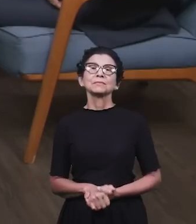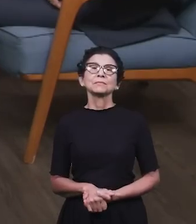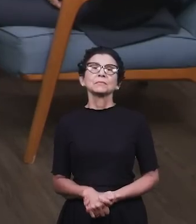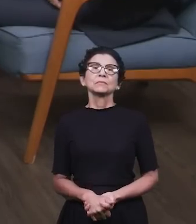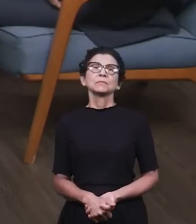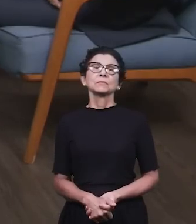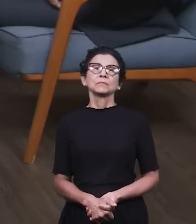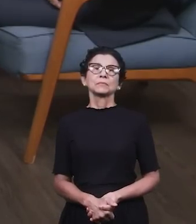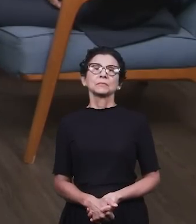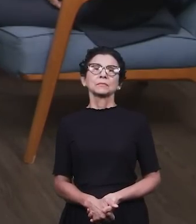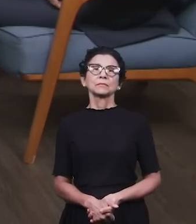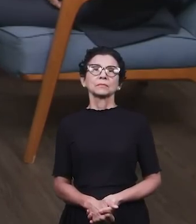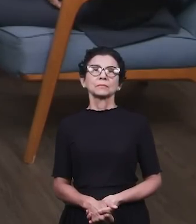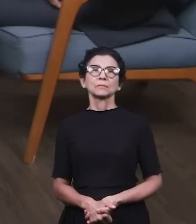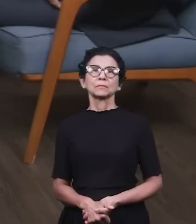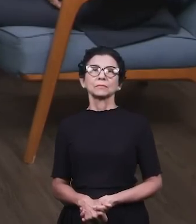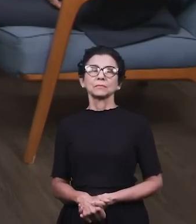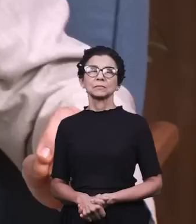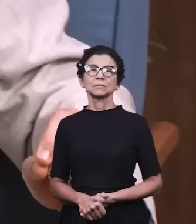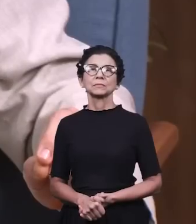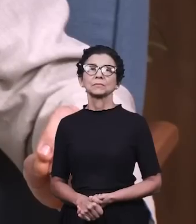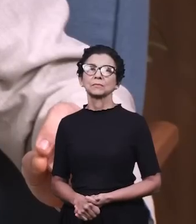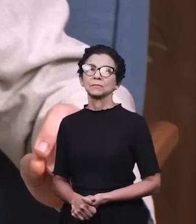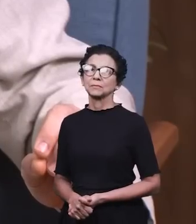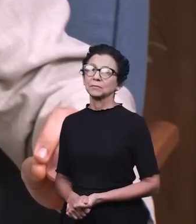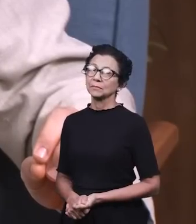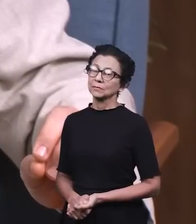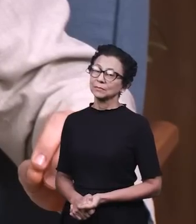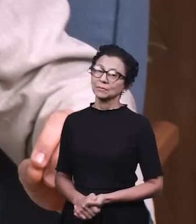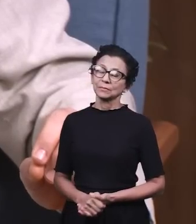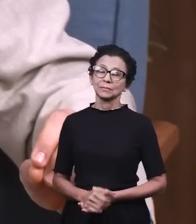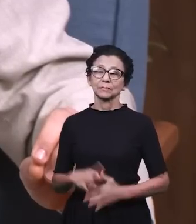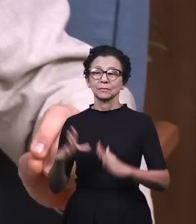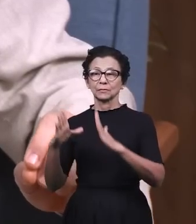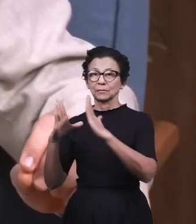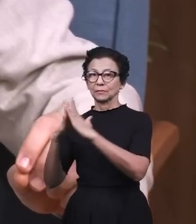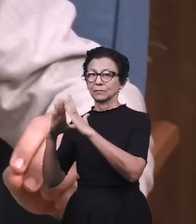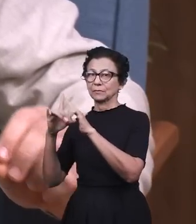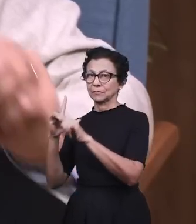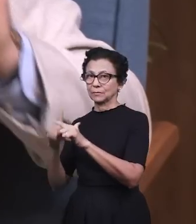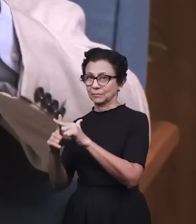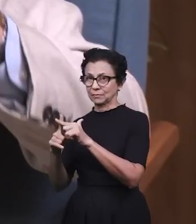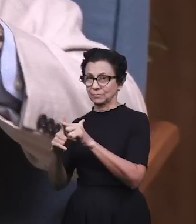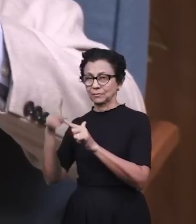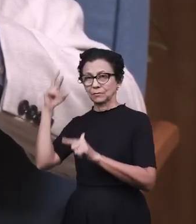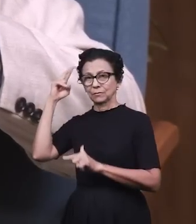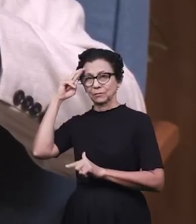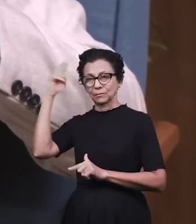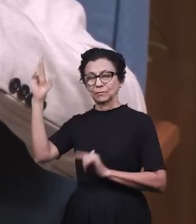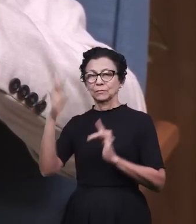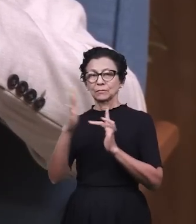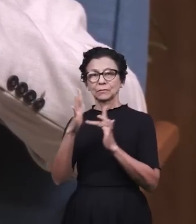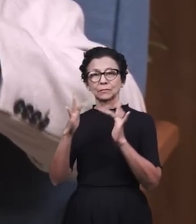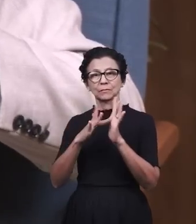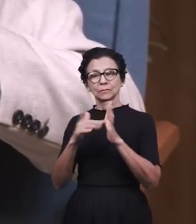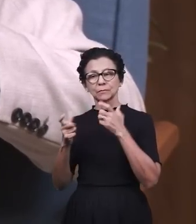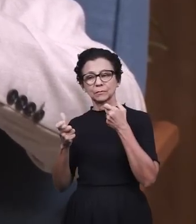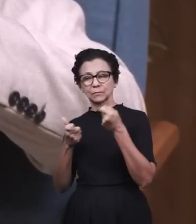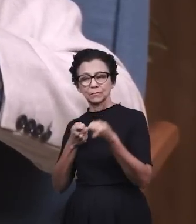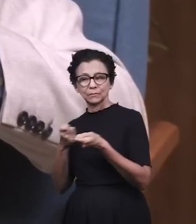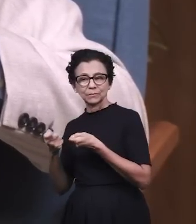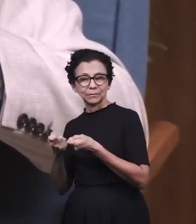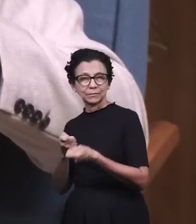de hoje é Governo do Senhor Jesus sobre a Igreja. Você vai entender o